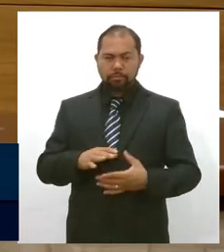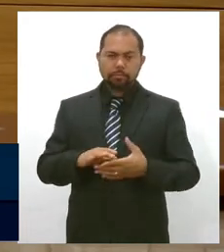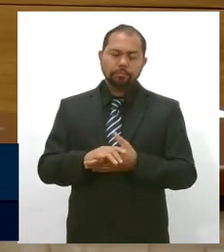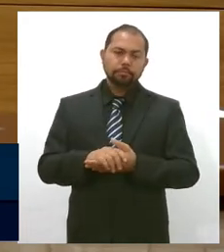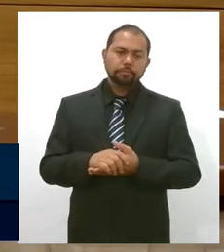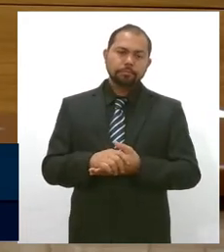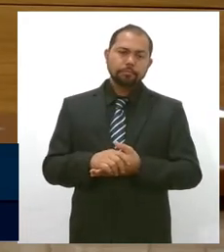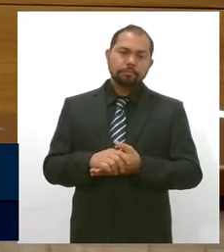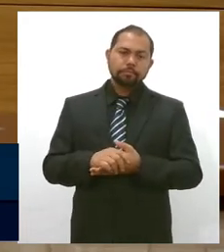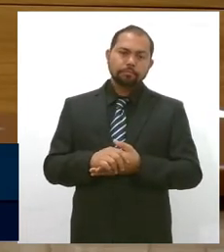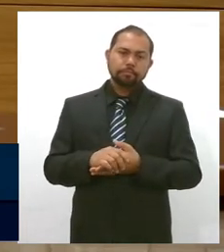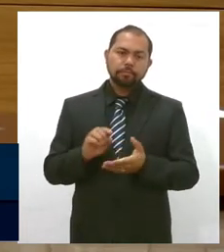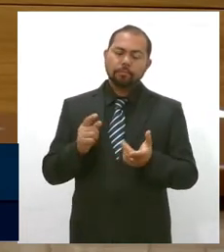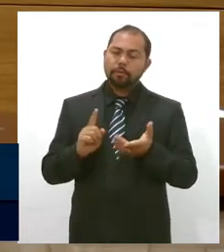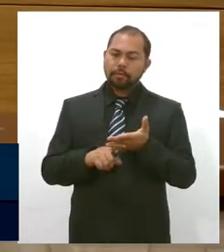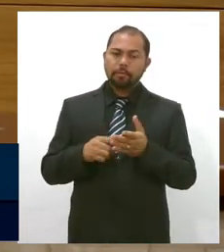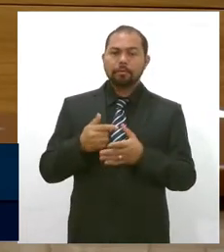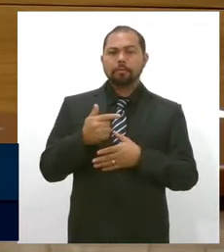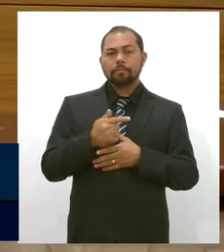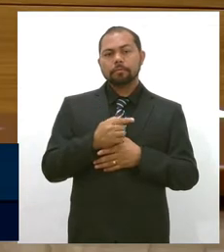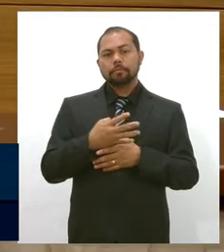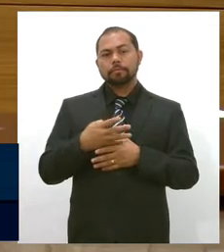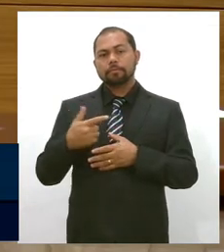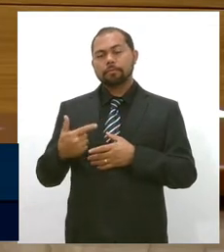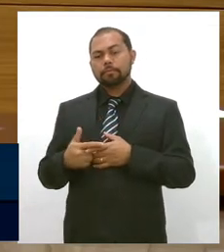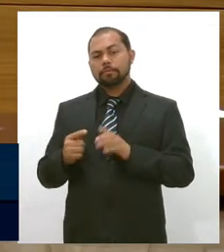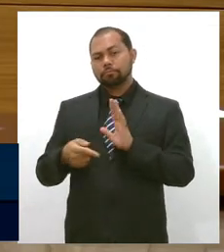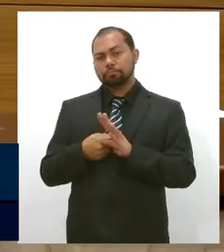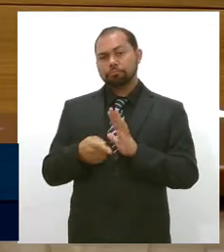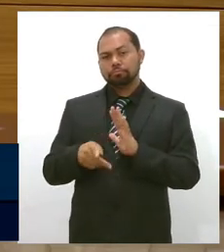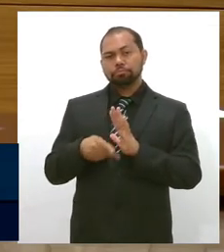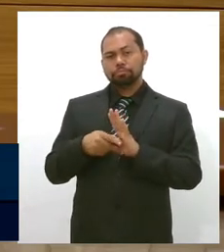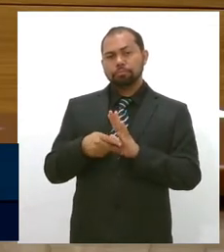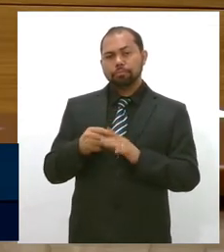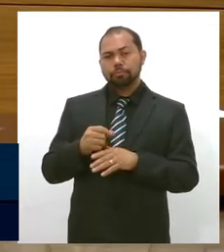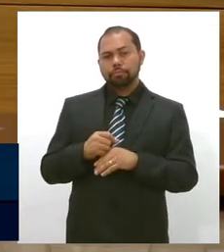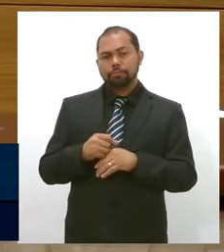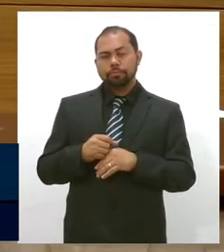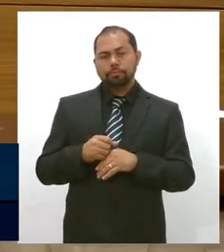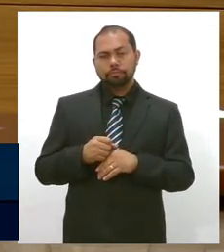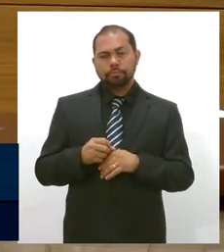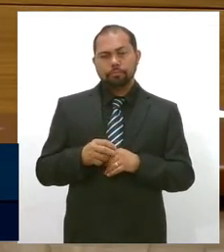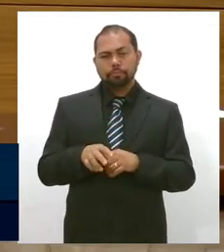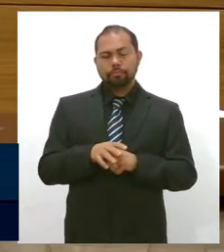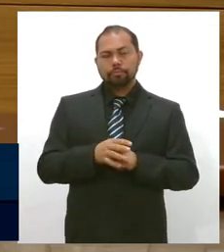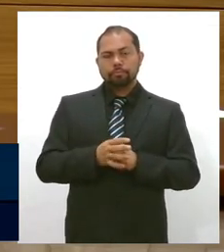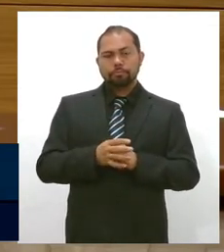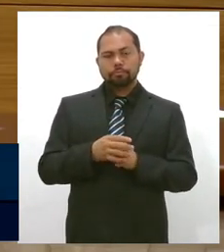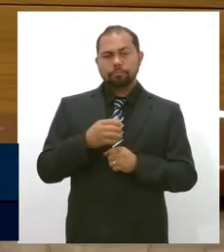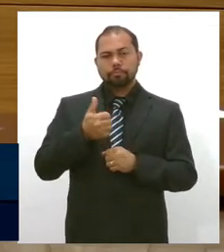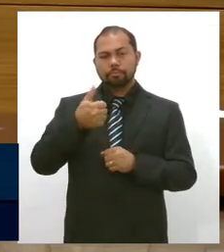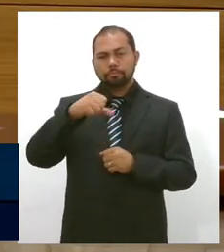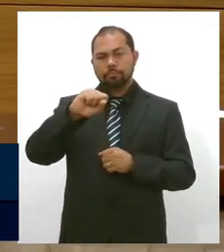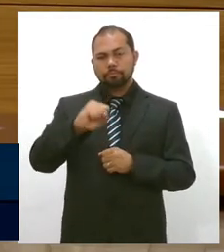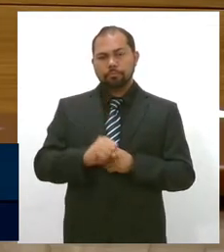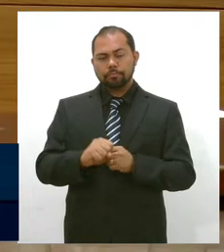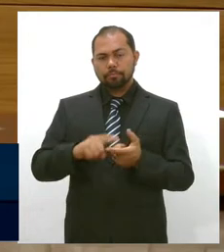autoria, senhor presidente, apresento a Vossa Excelência, termo do artigo 98 do Regimento Interno, apresento indicação ao excelentíssimo